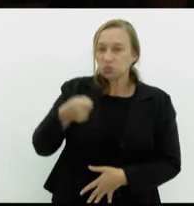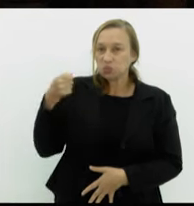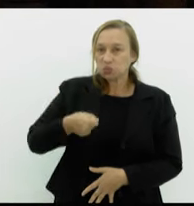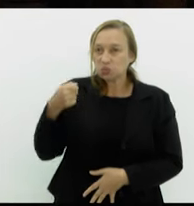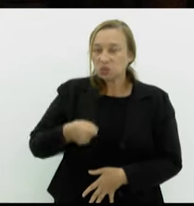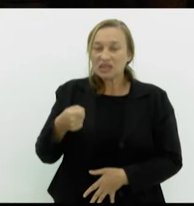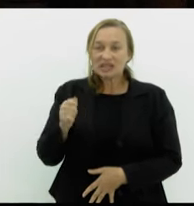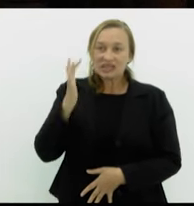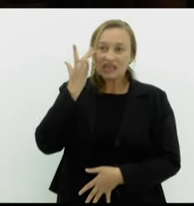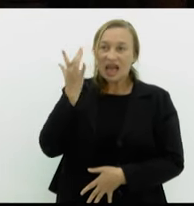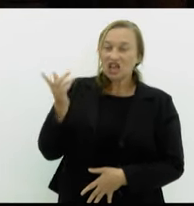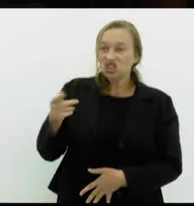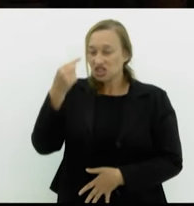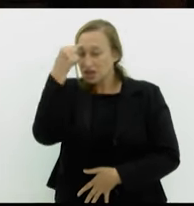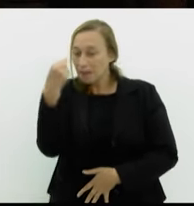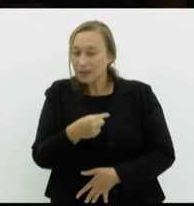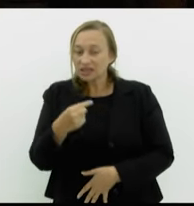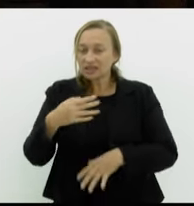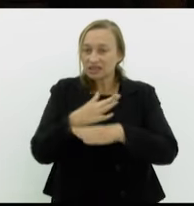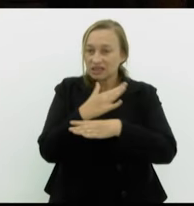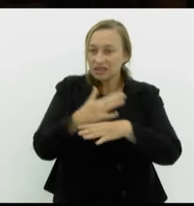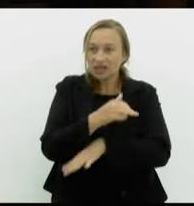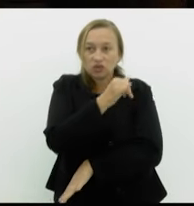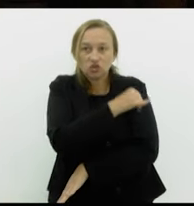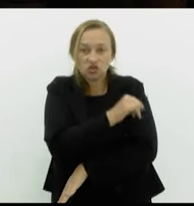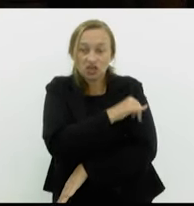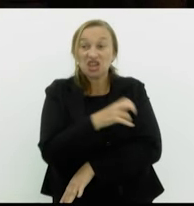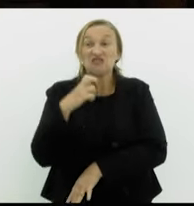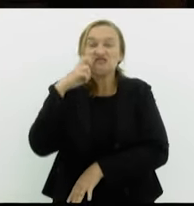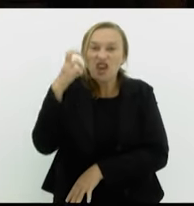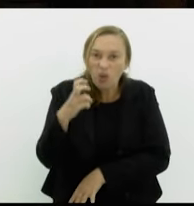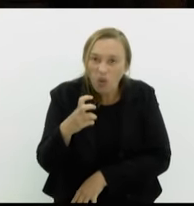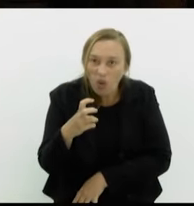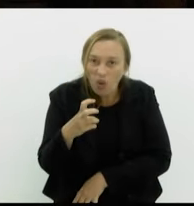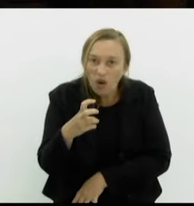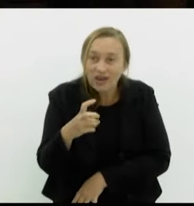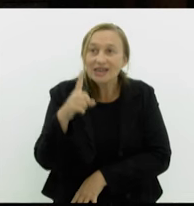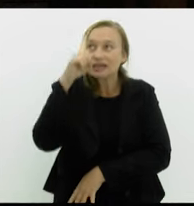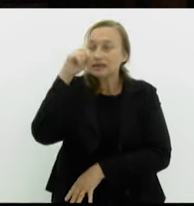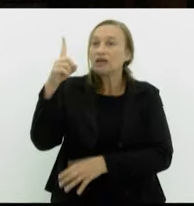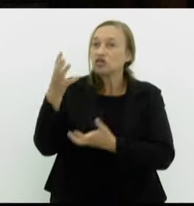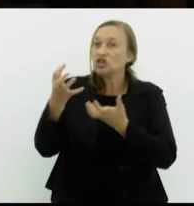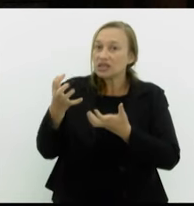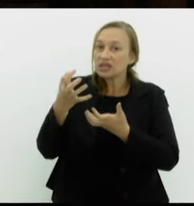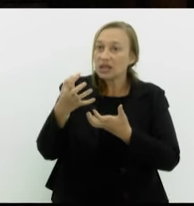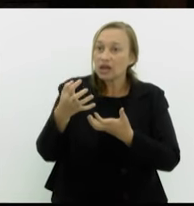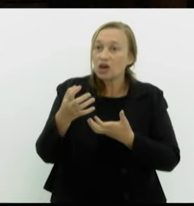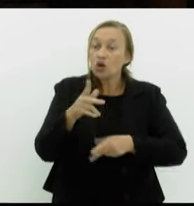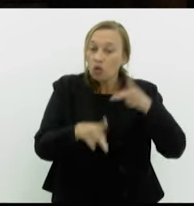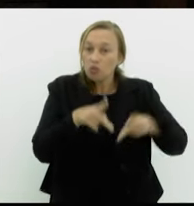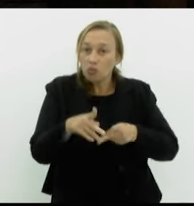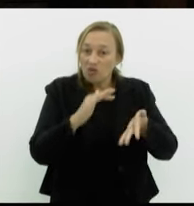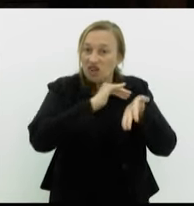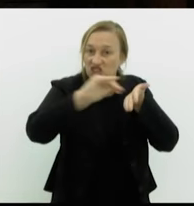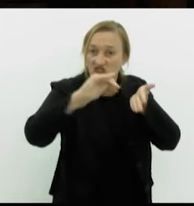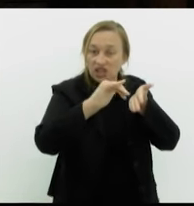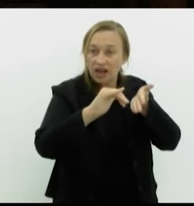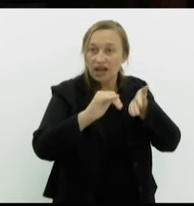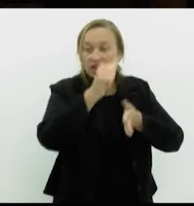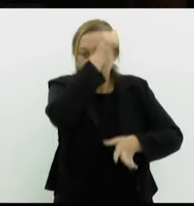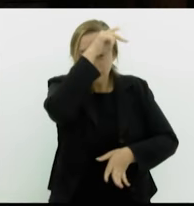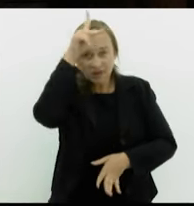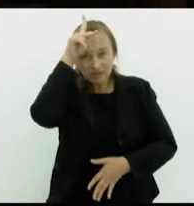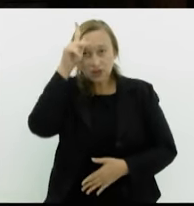se acha dono da cidade do Rio de Janeiro. Vergonha! E, se Deus quiser, os cariocas vão tirar esse sujeito